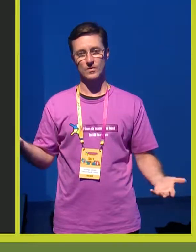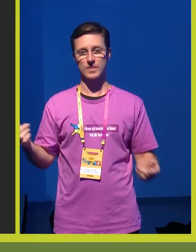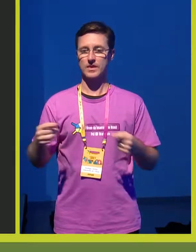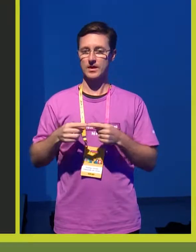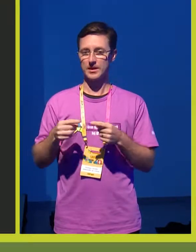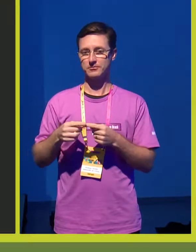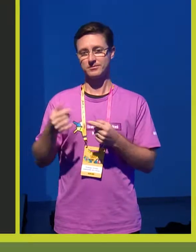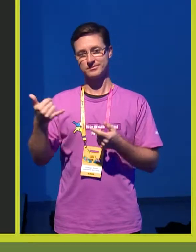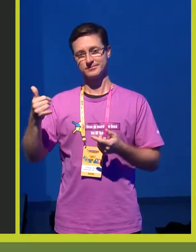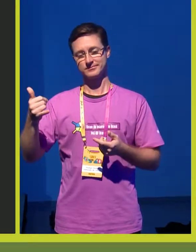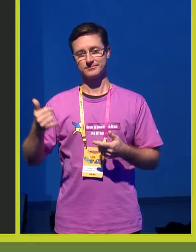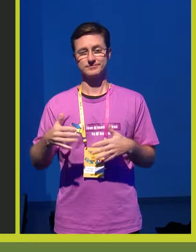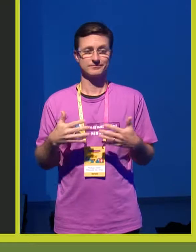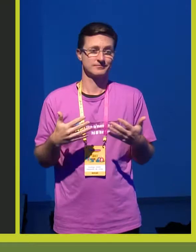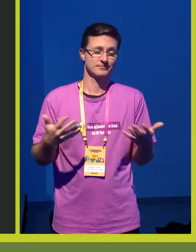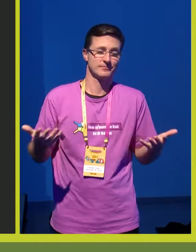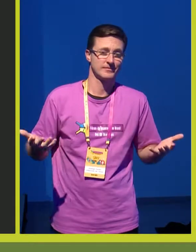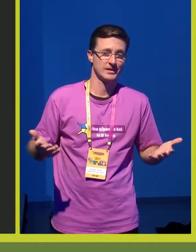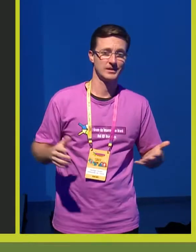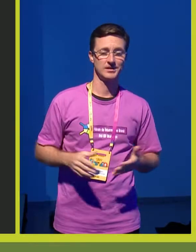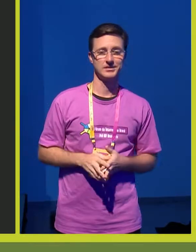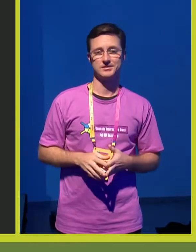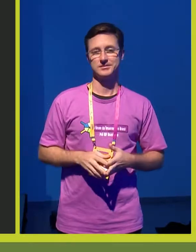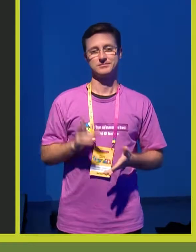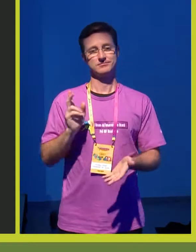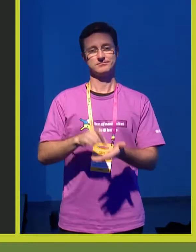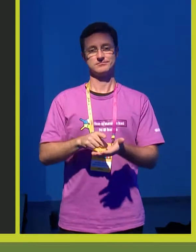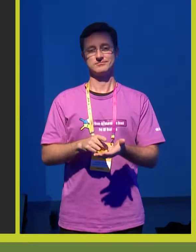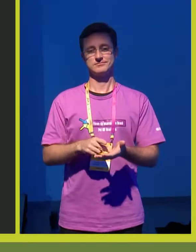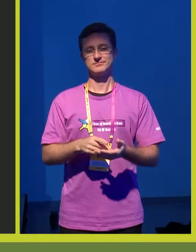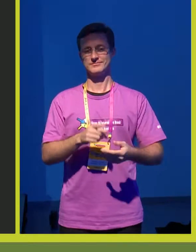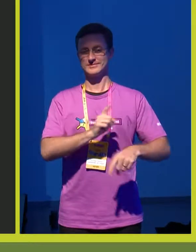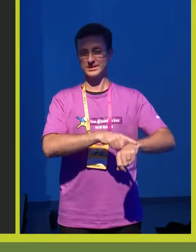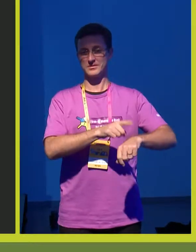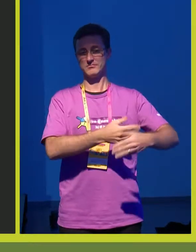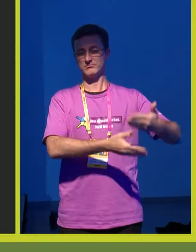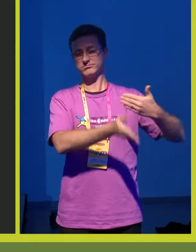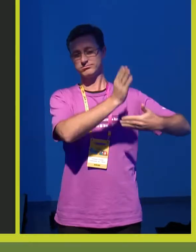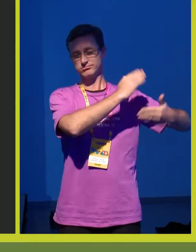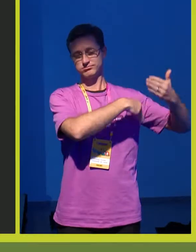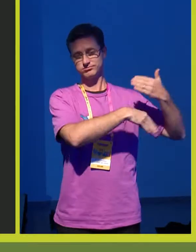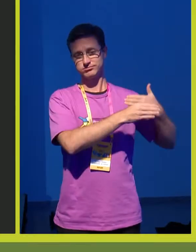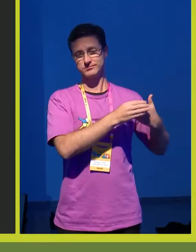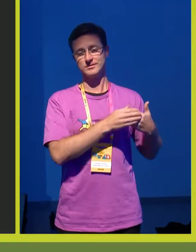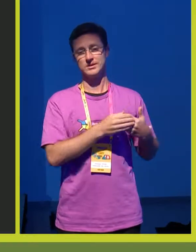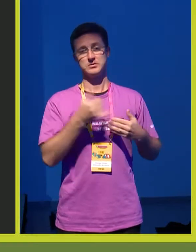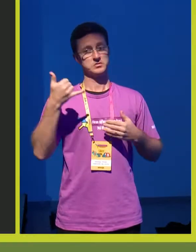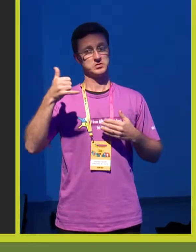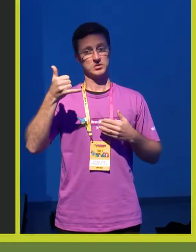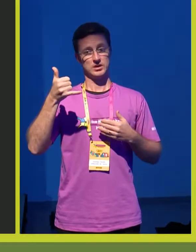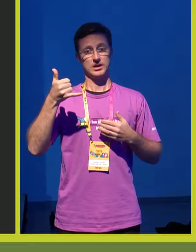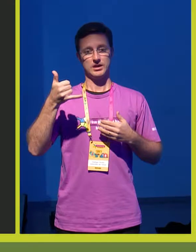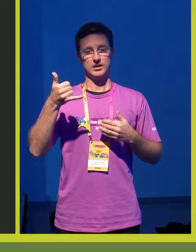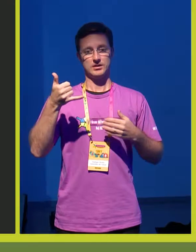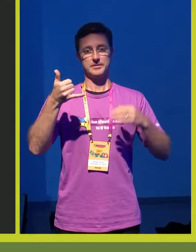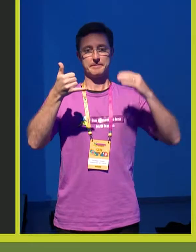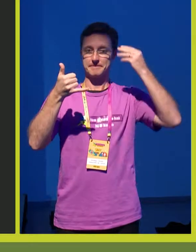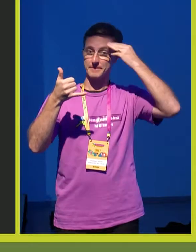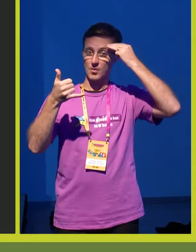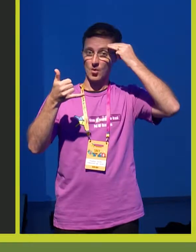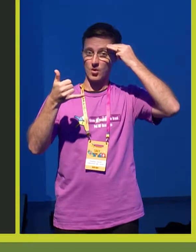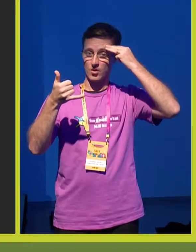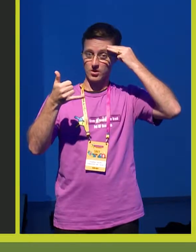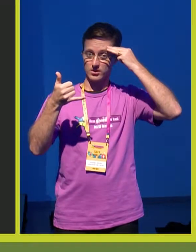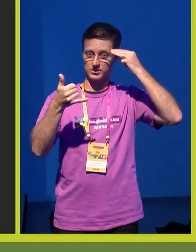celular hoje em dia. Então, efetivamente, há bastante tempo atrás, se a gente pensar nas capacidades de um celular em 2002 ou